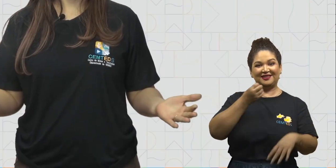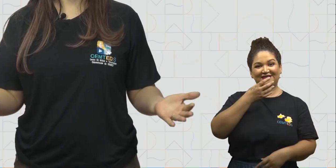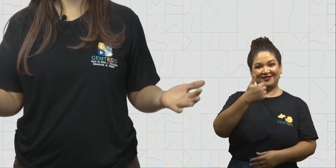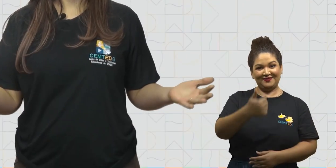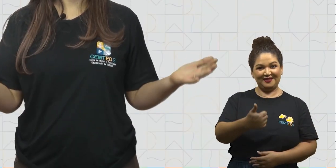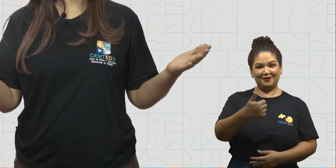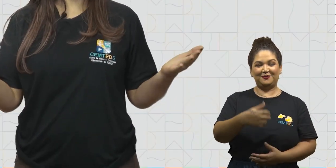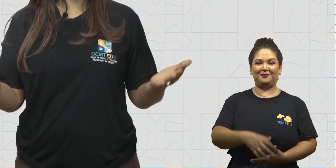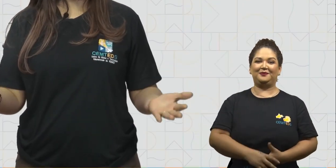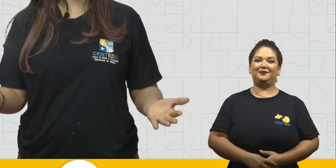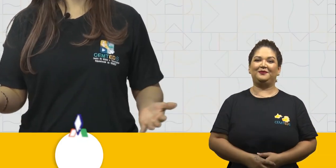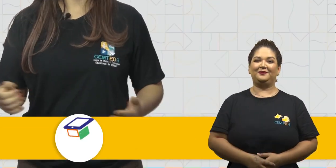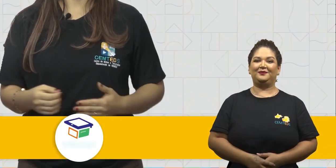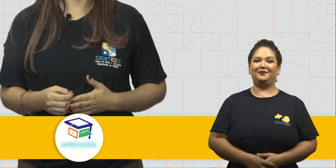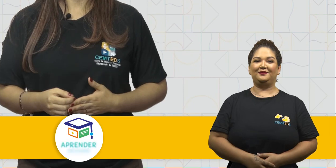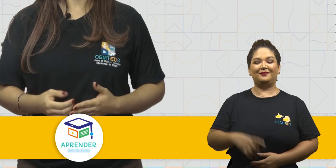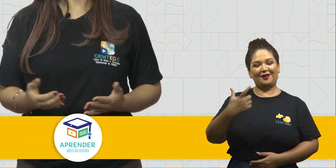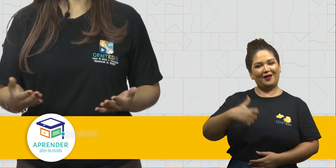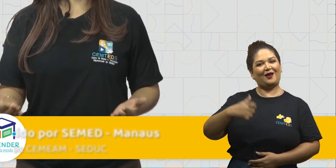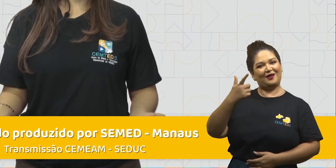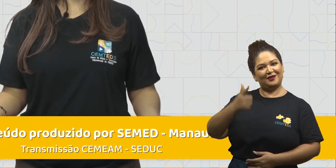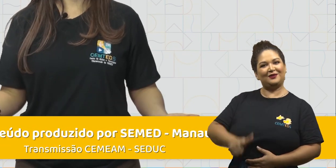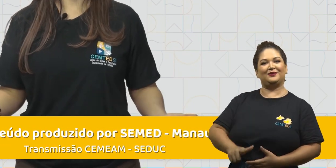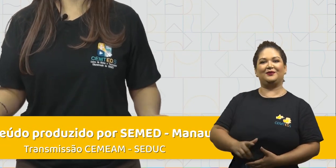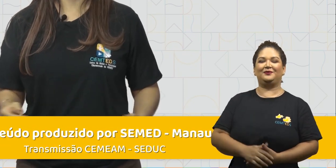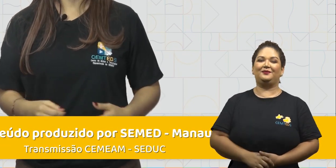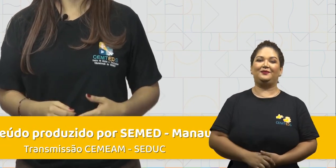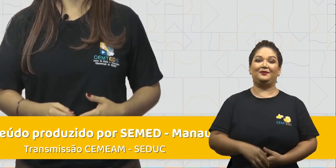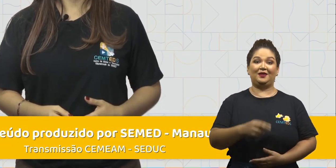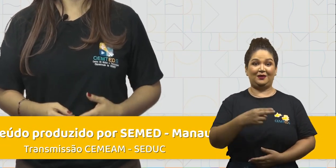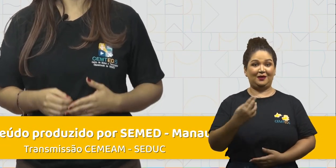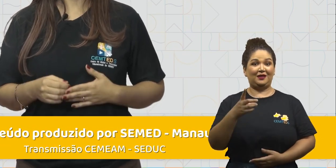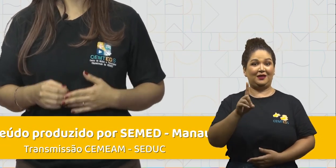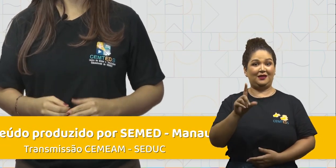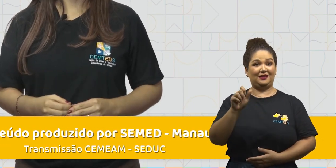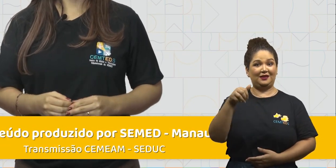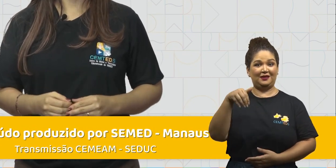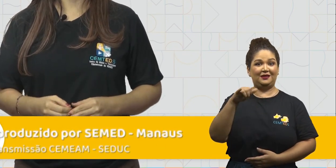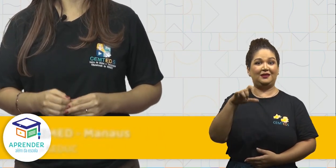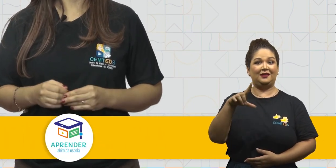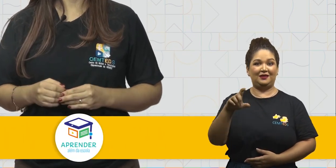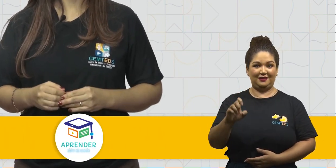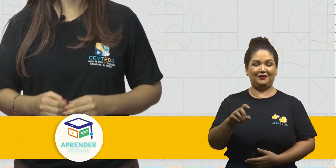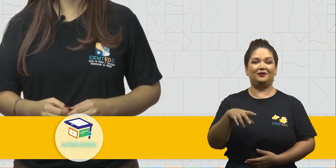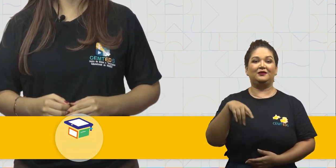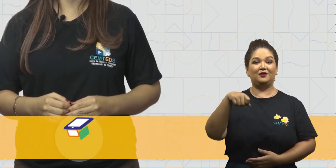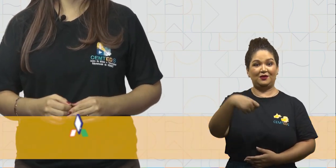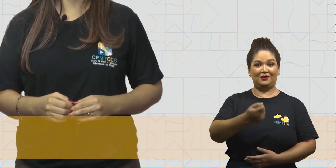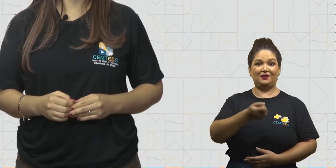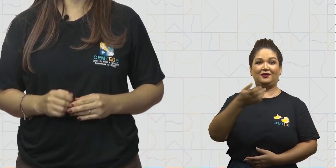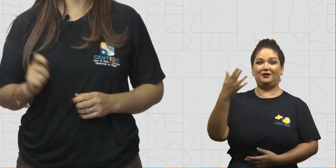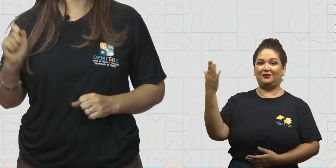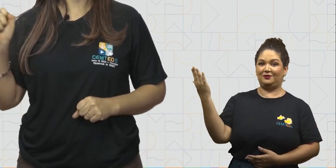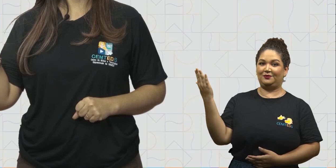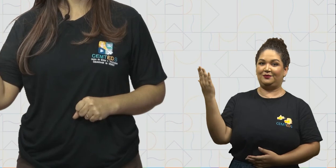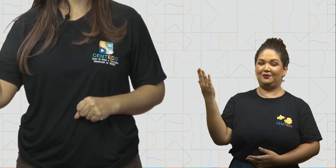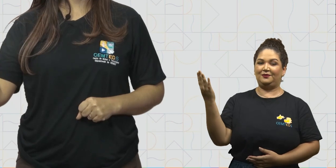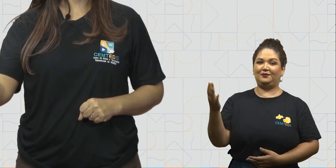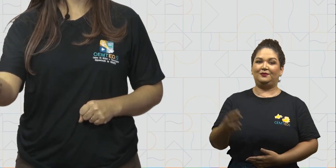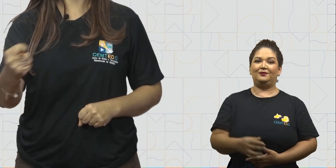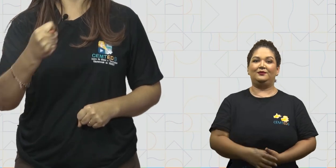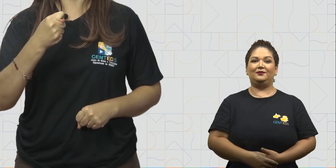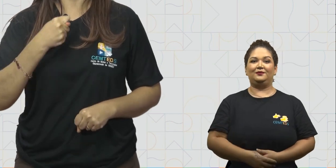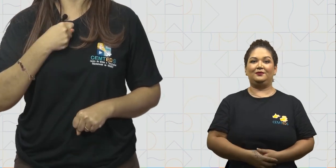Oi, oi, querido estudante, tudo bem com você? Novamente estou por aqui. Sou a professora Daniele Nunes e